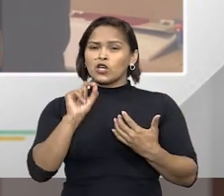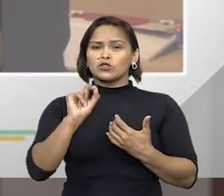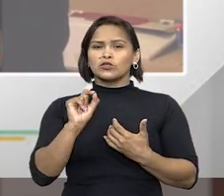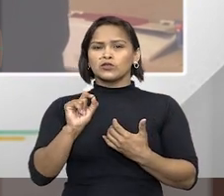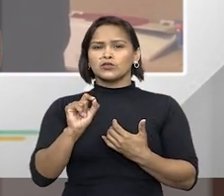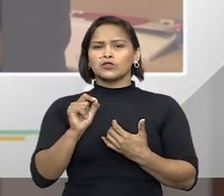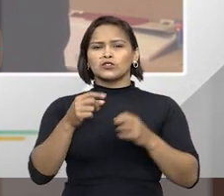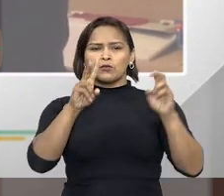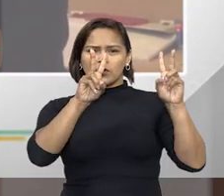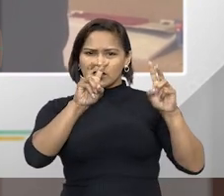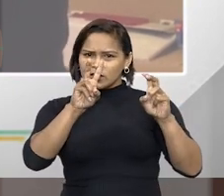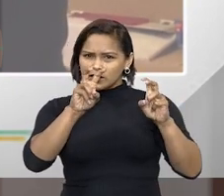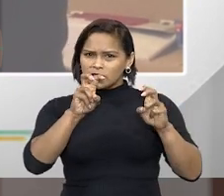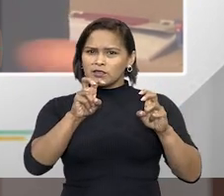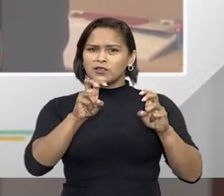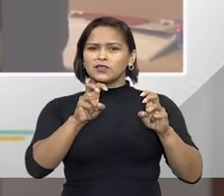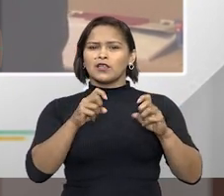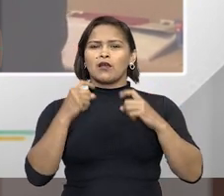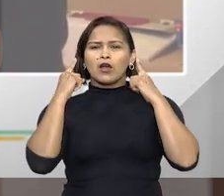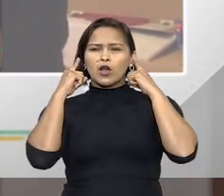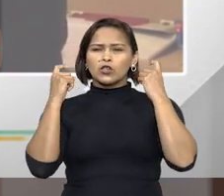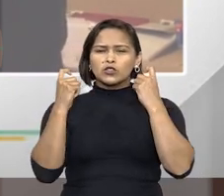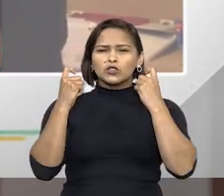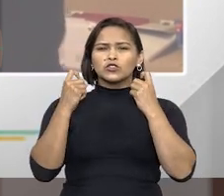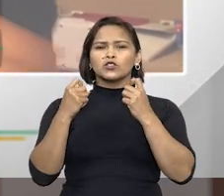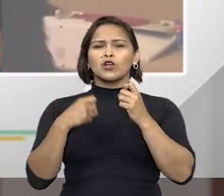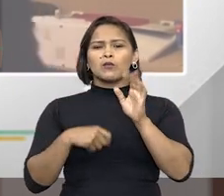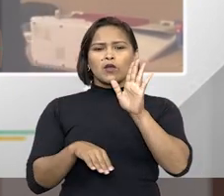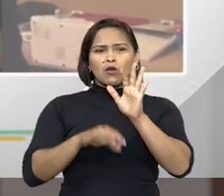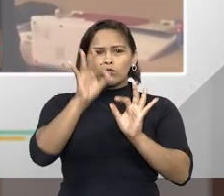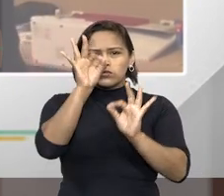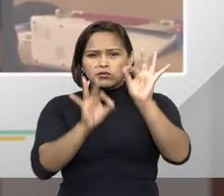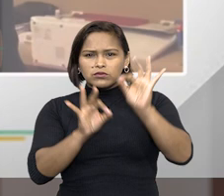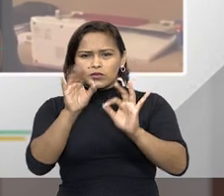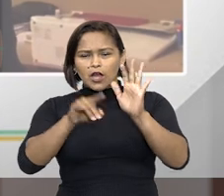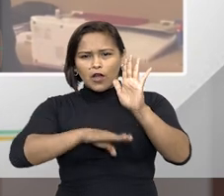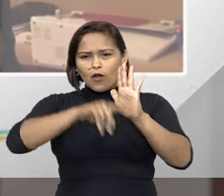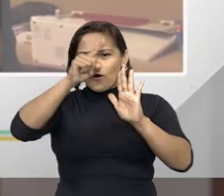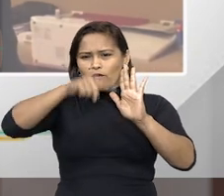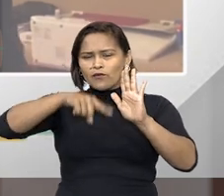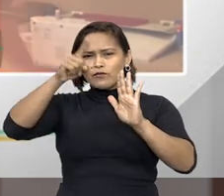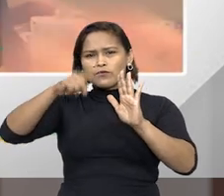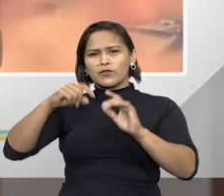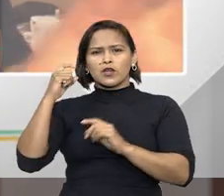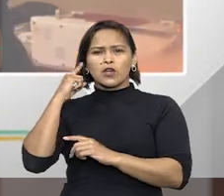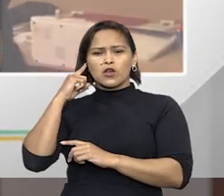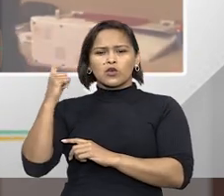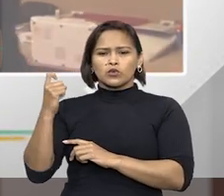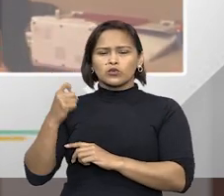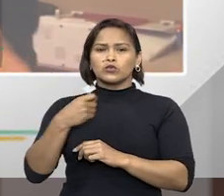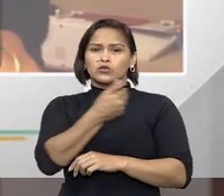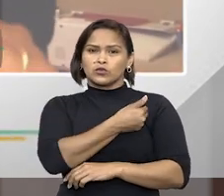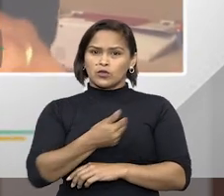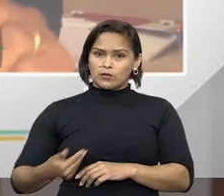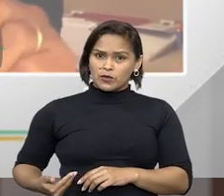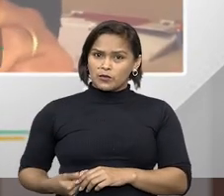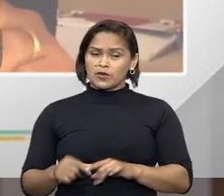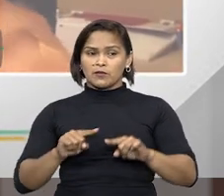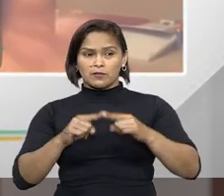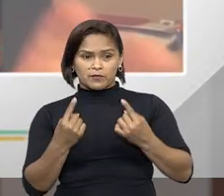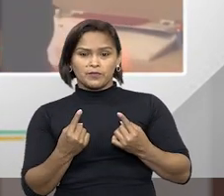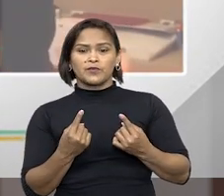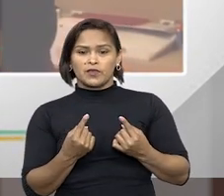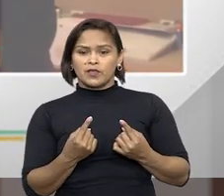sobre decibéis em carro de som, em sono, em via pública, etc, etc. Estou contando esse